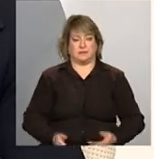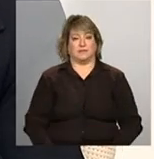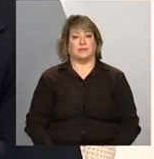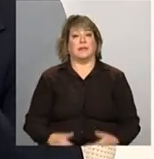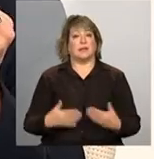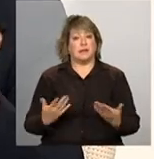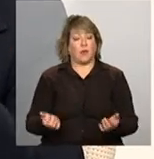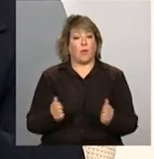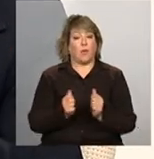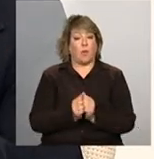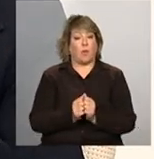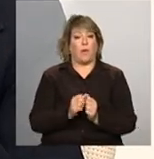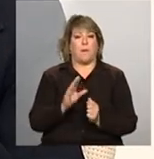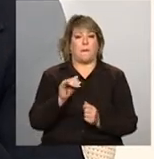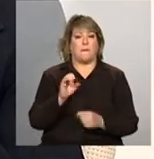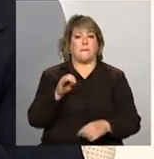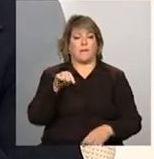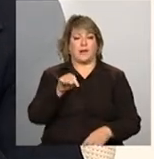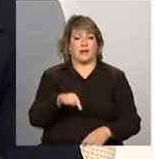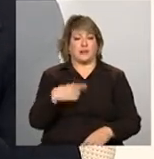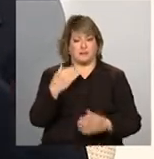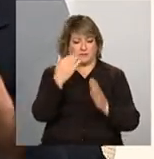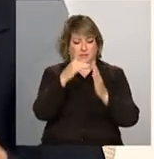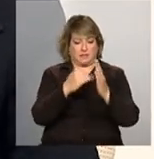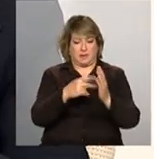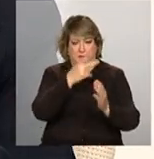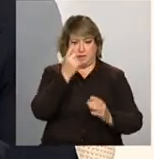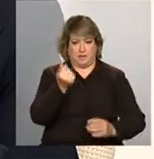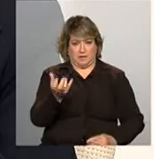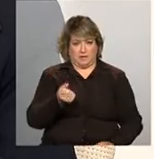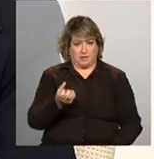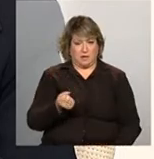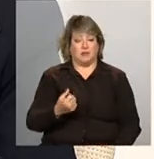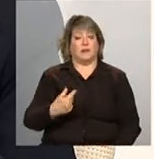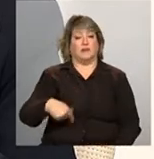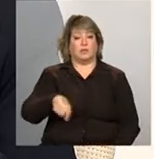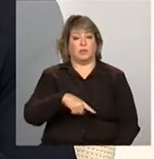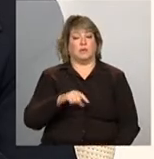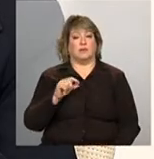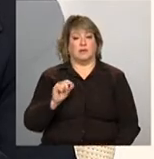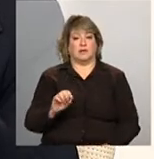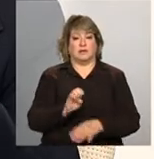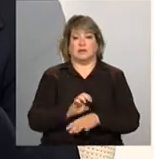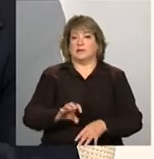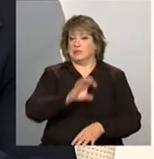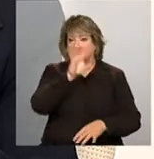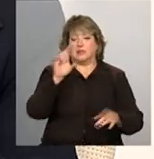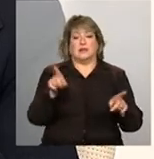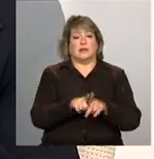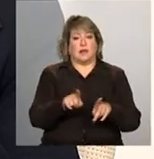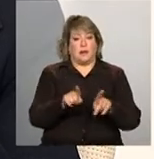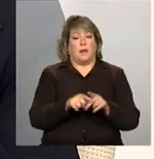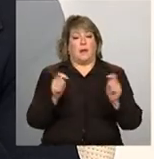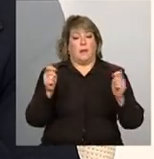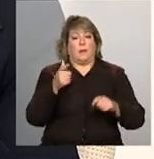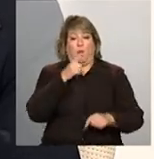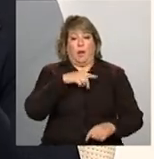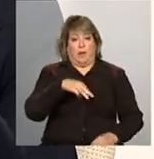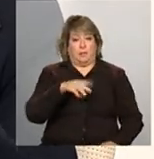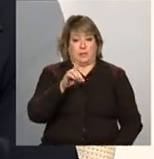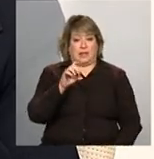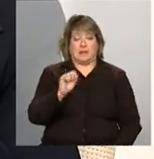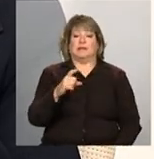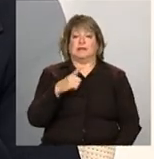com base na relação dos beneficiários, o Estado também pode ter acesso, a gente também, o MDS disponibiliza